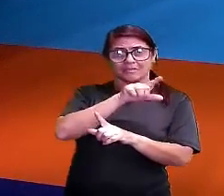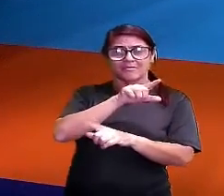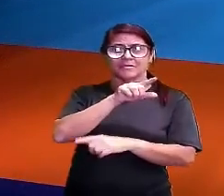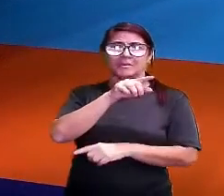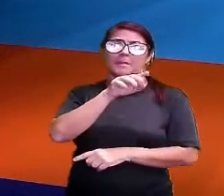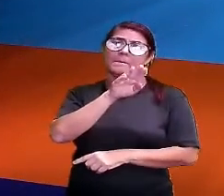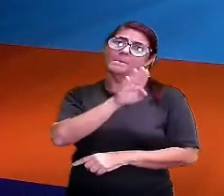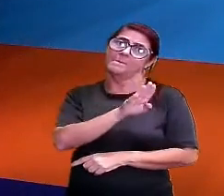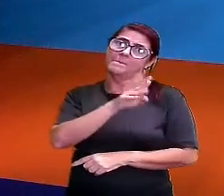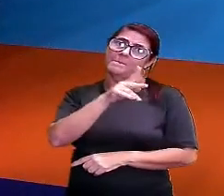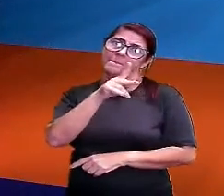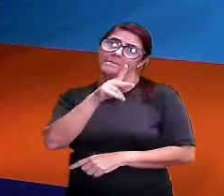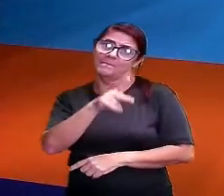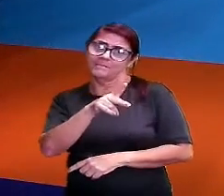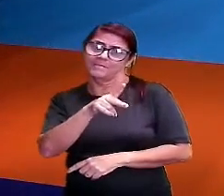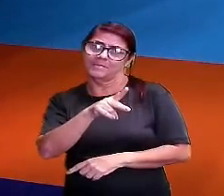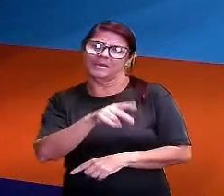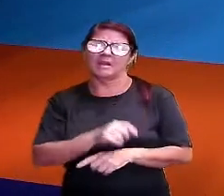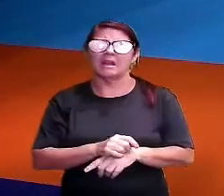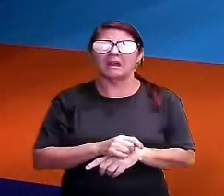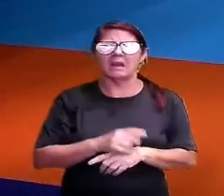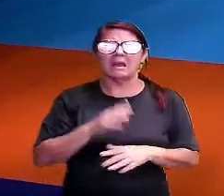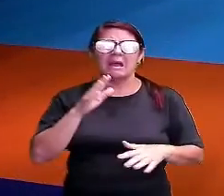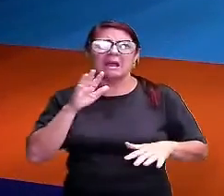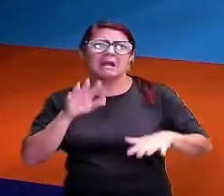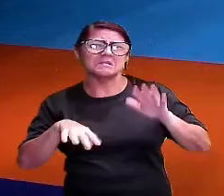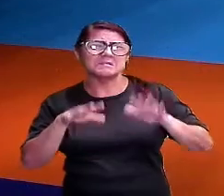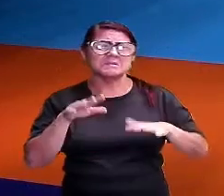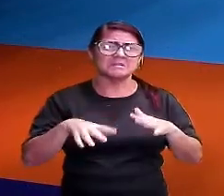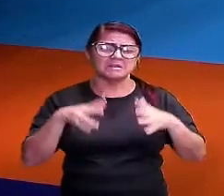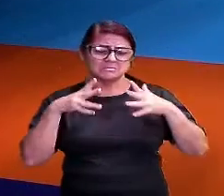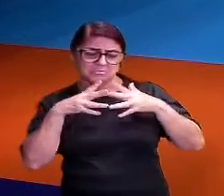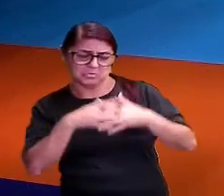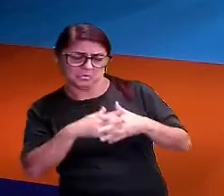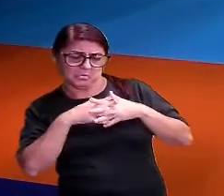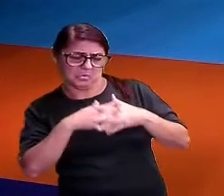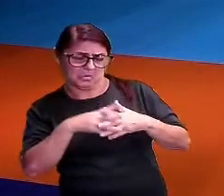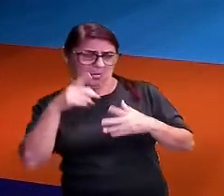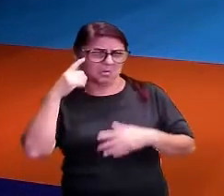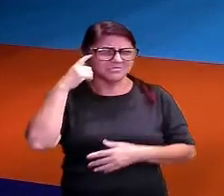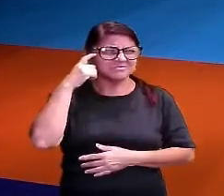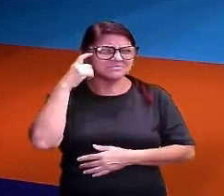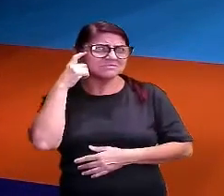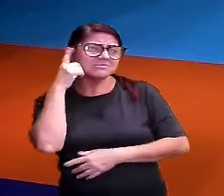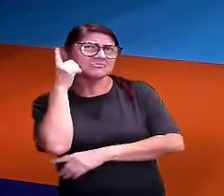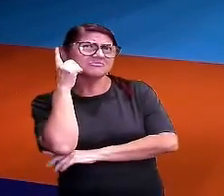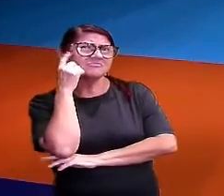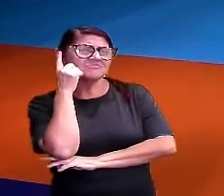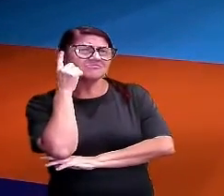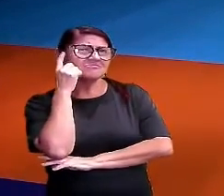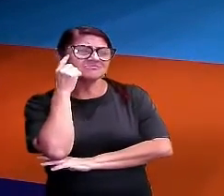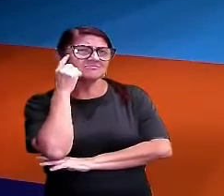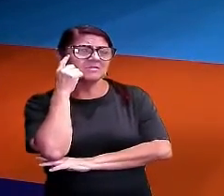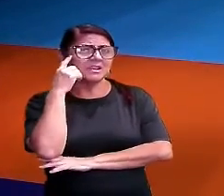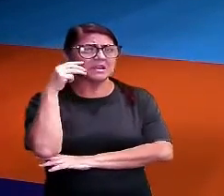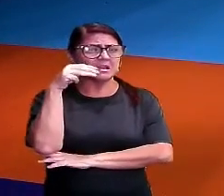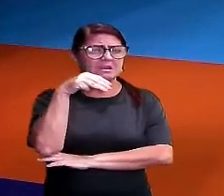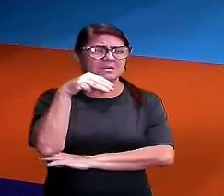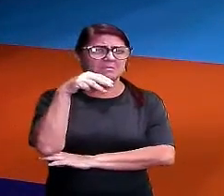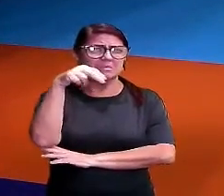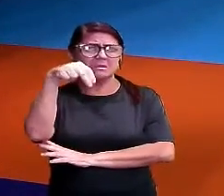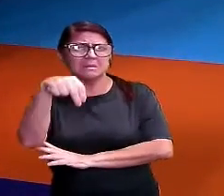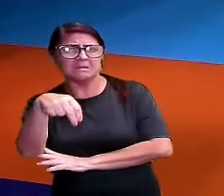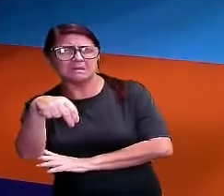B. Porque às vezes quando vocês estão escrevendo ficam na dúvida, pensando, é M ou